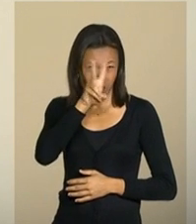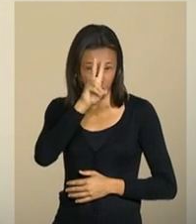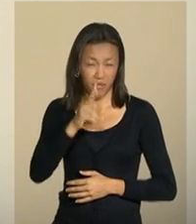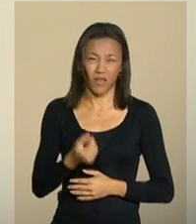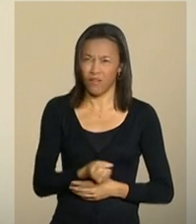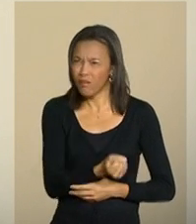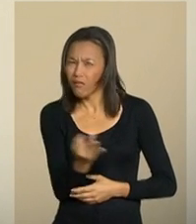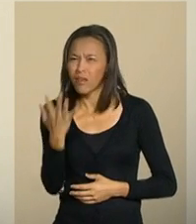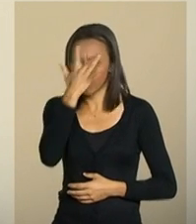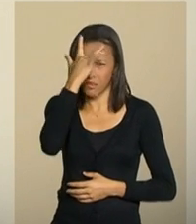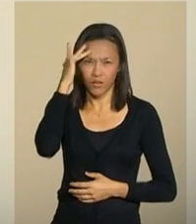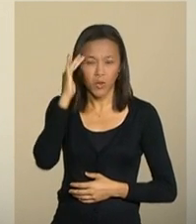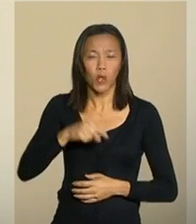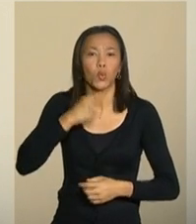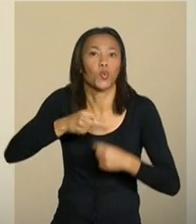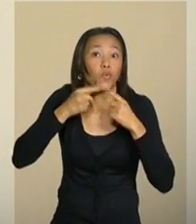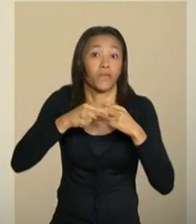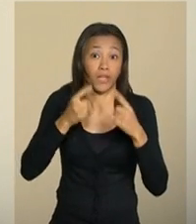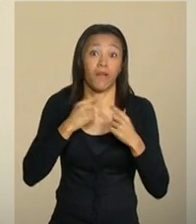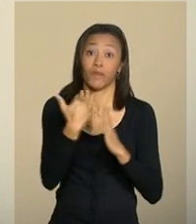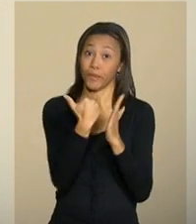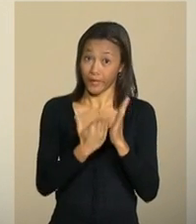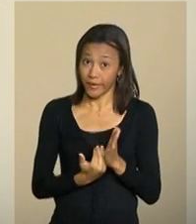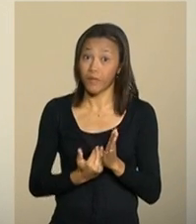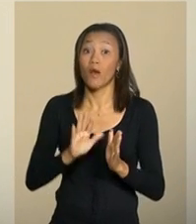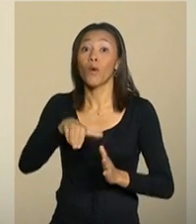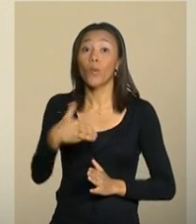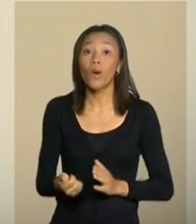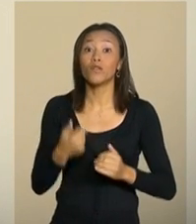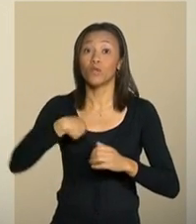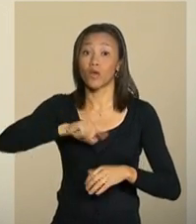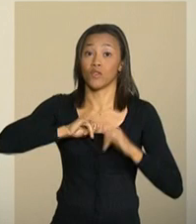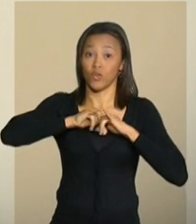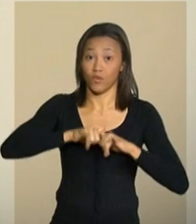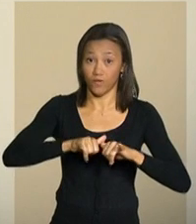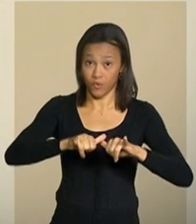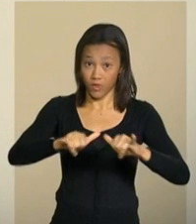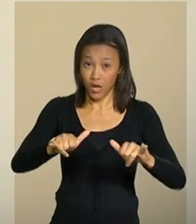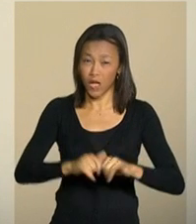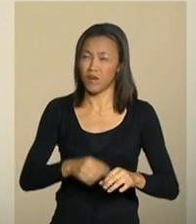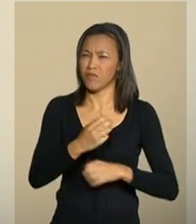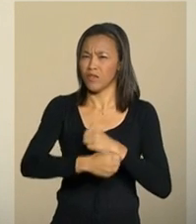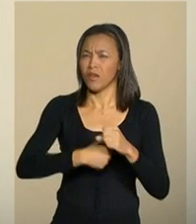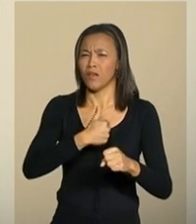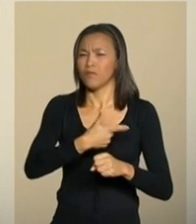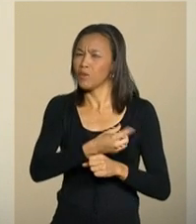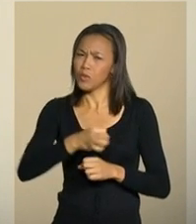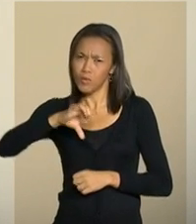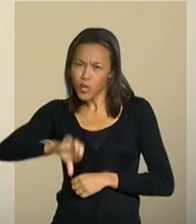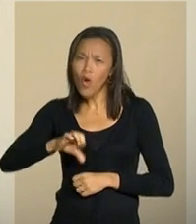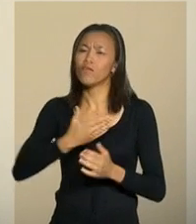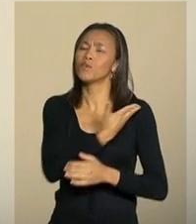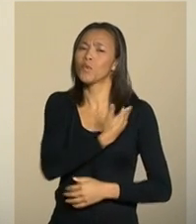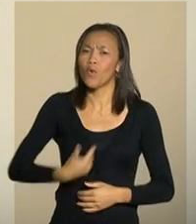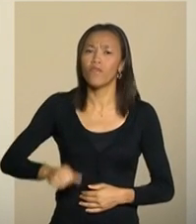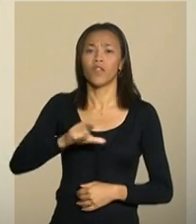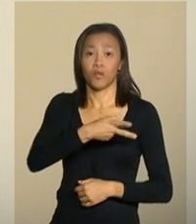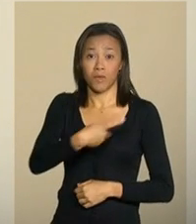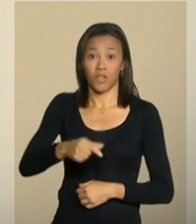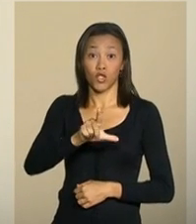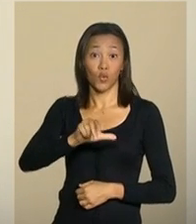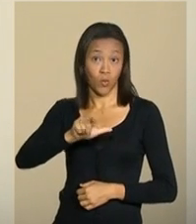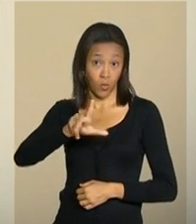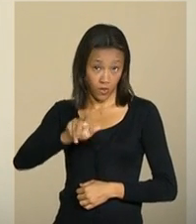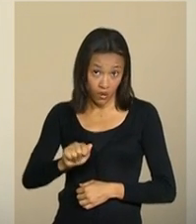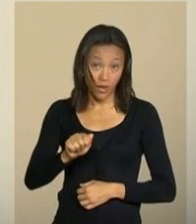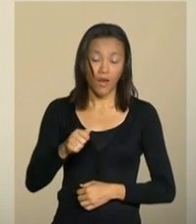que muita gente duvidava do programa quando lançamos lá em 2009 ainda no governo do presidente